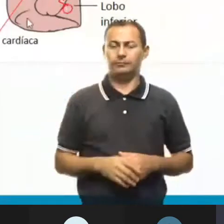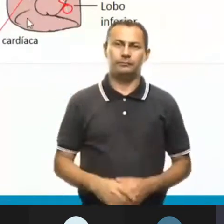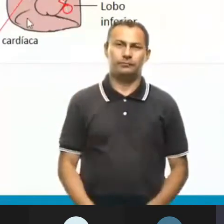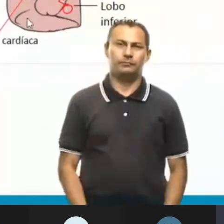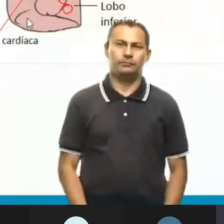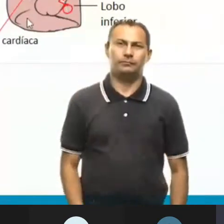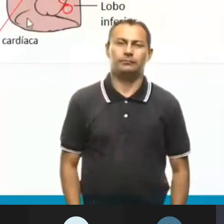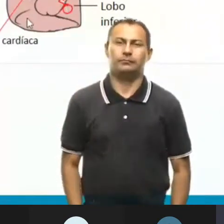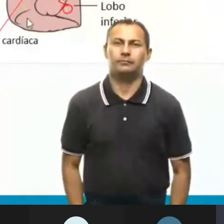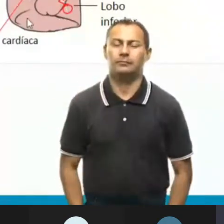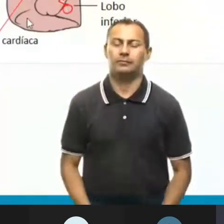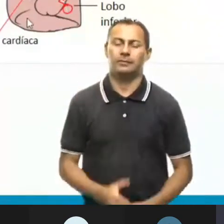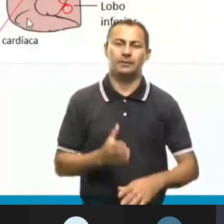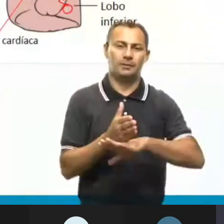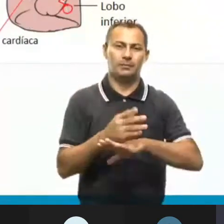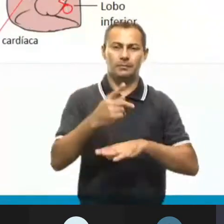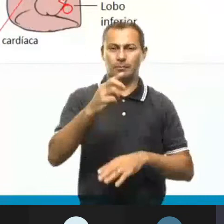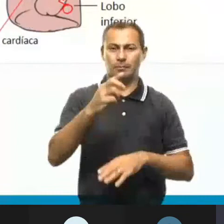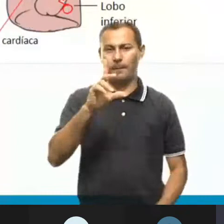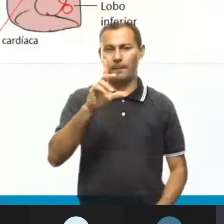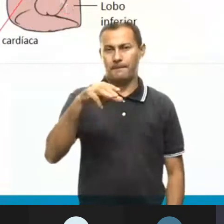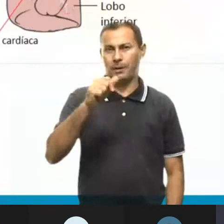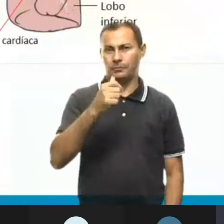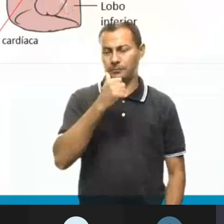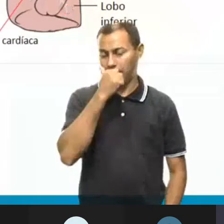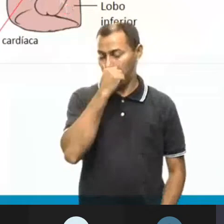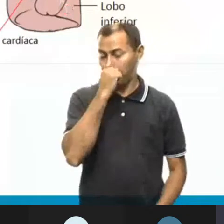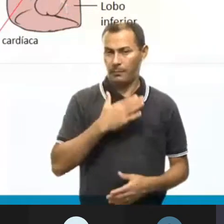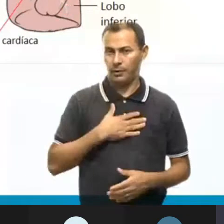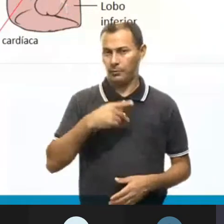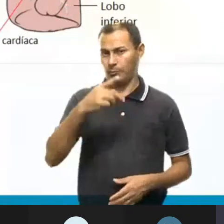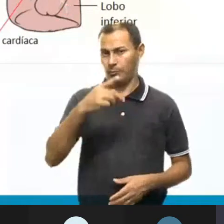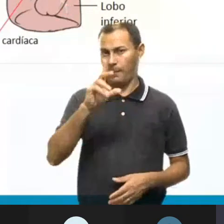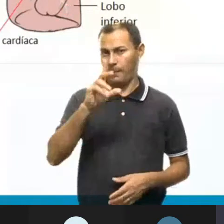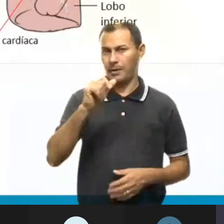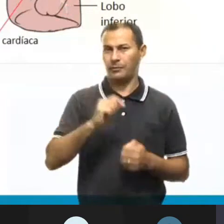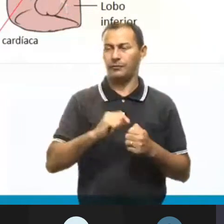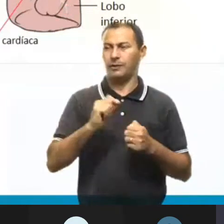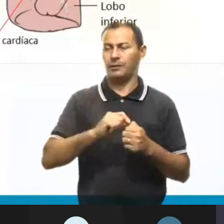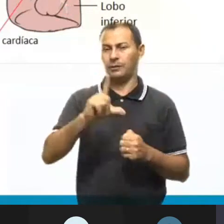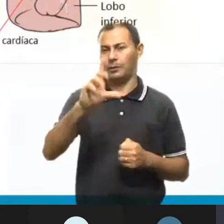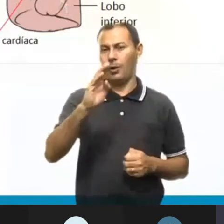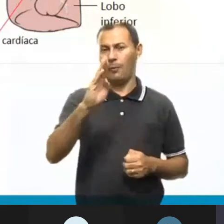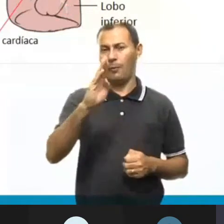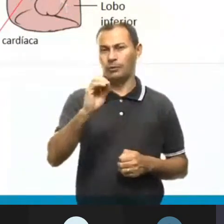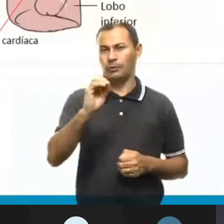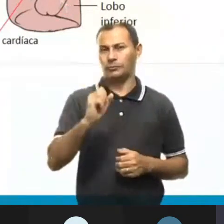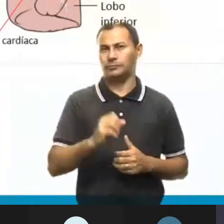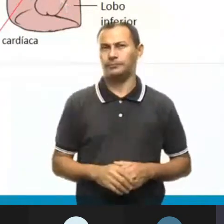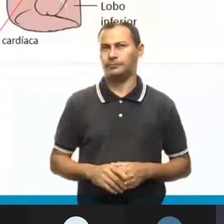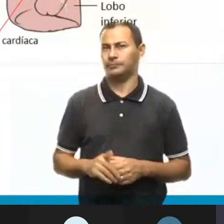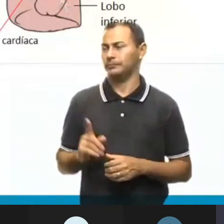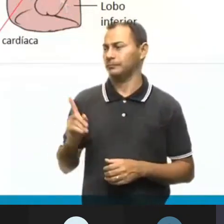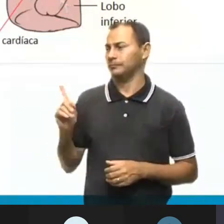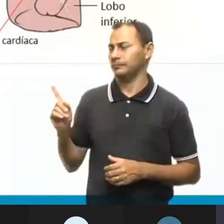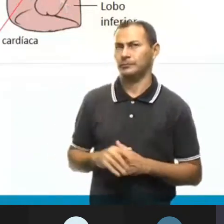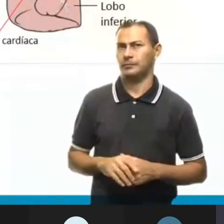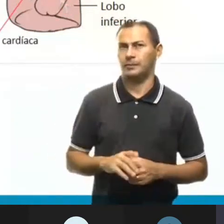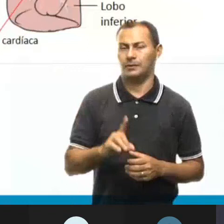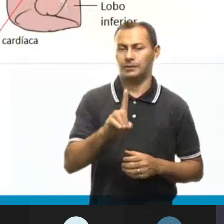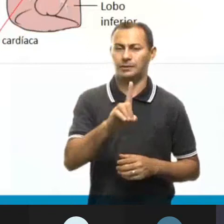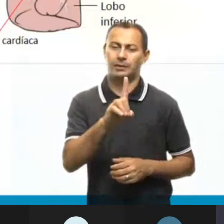e respiratórios, aqui adentrando o pulmão. O meu pulmão, ele é formado por lobos, tá? Então, este daqui